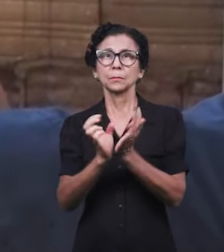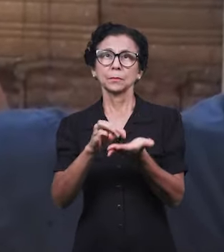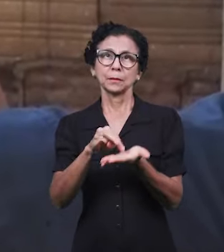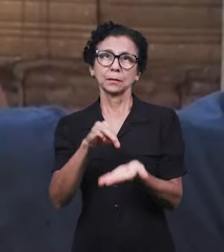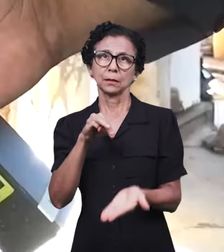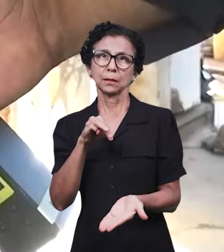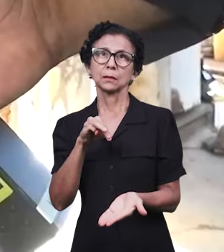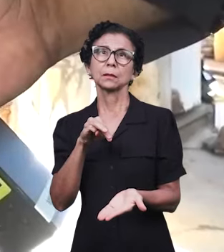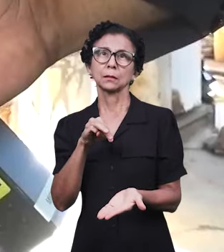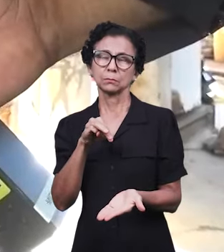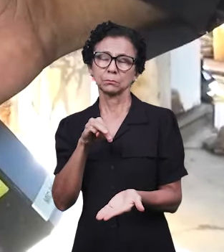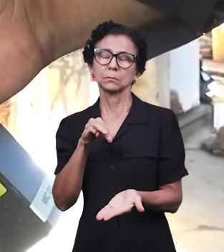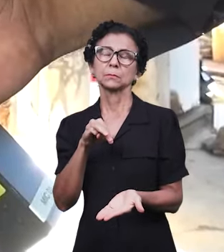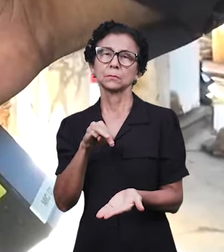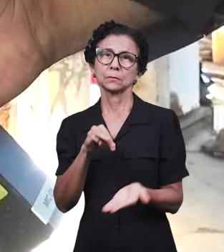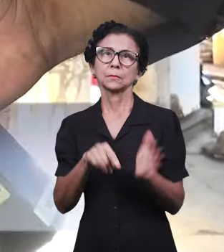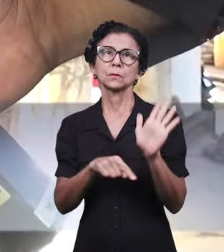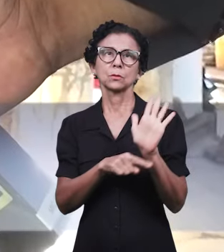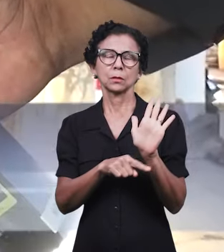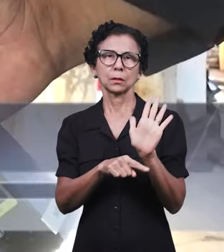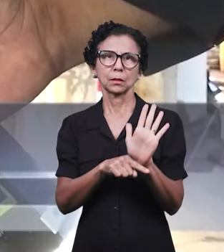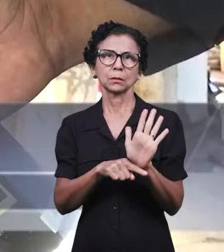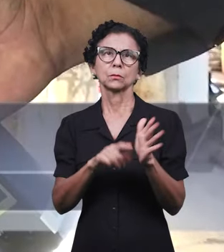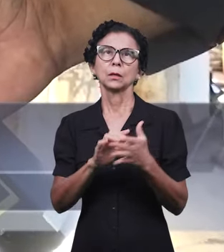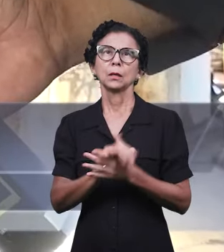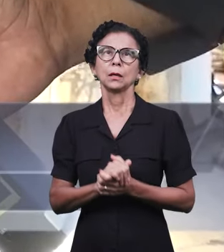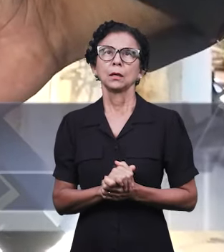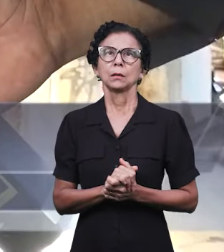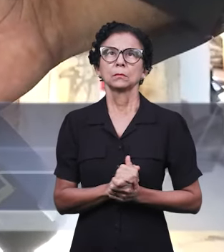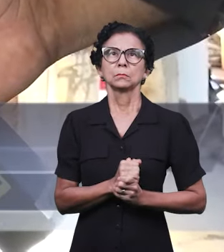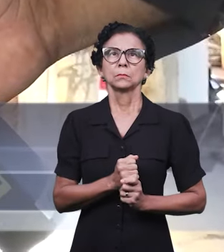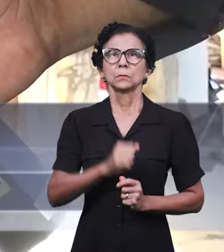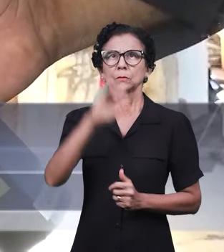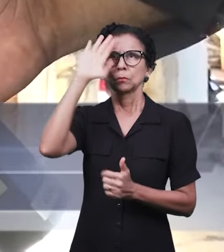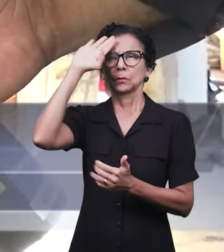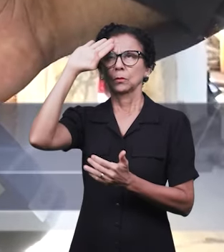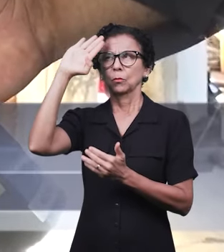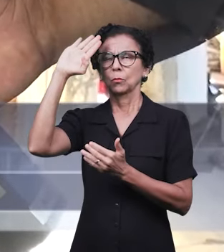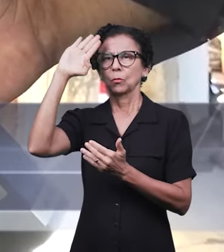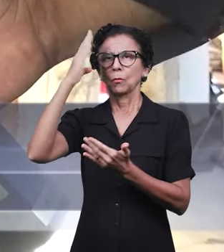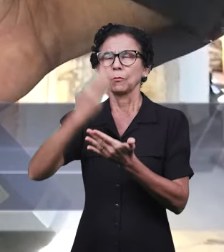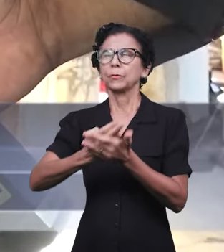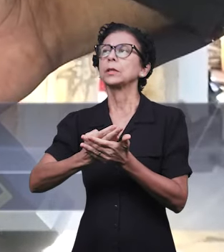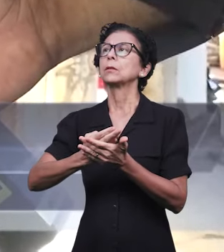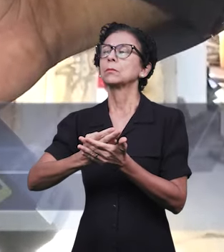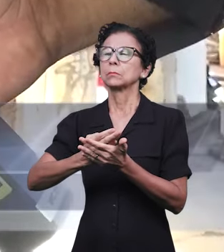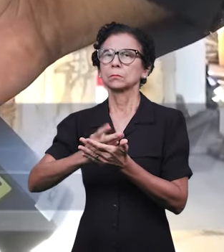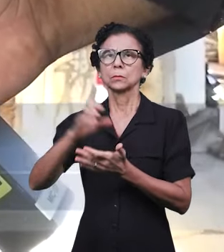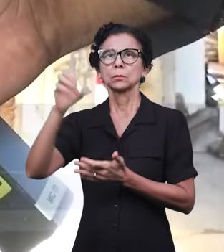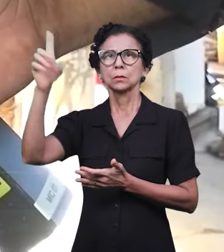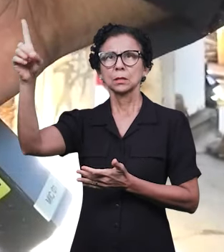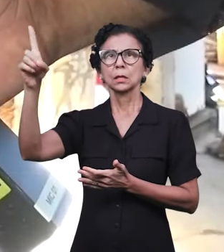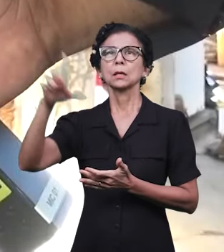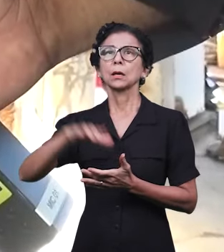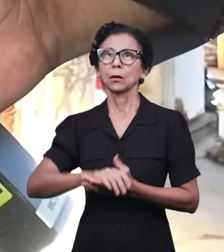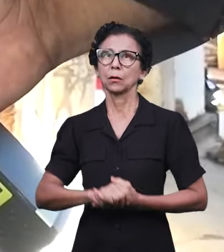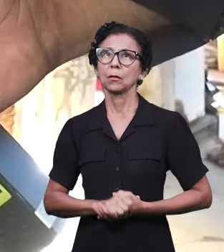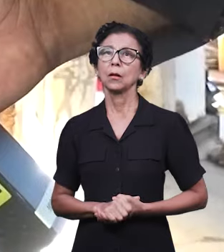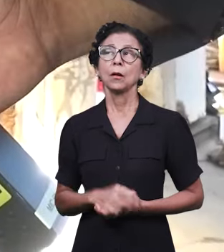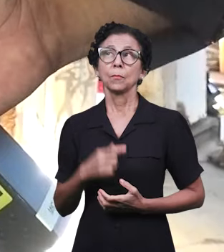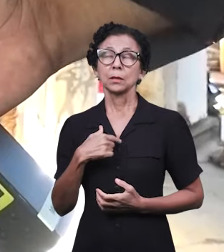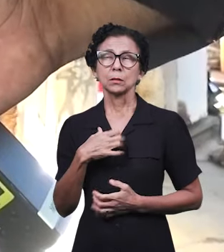sem saída. Muito agradecida, gente, muito agradecida mesmo. Muito emocionada, eu estou emocionada até com